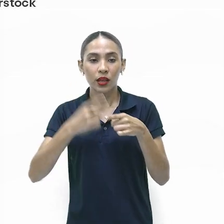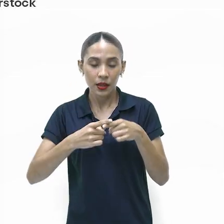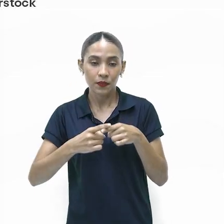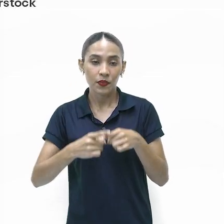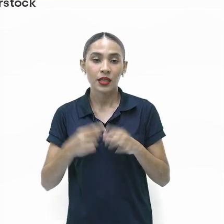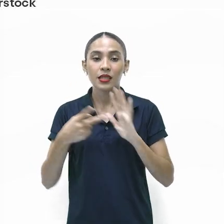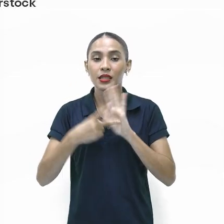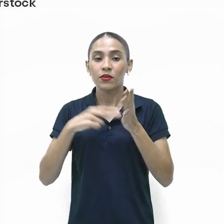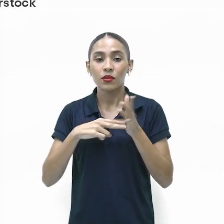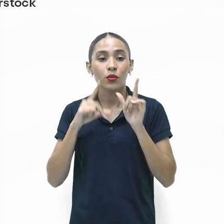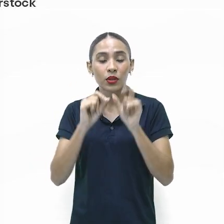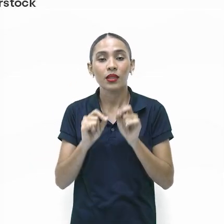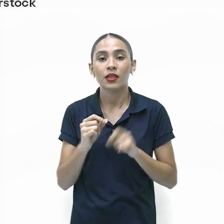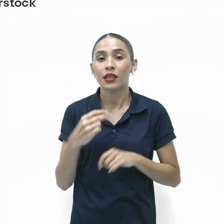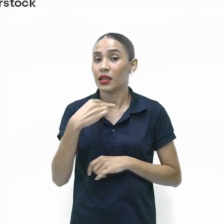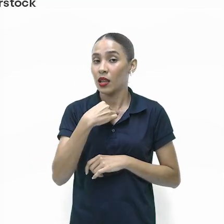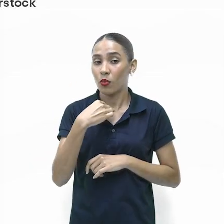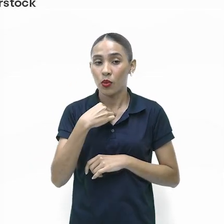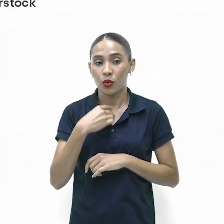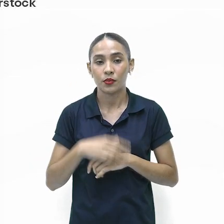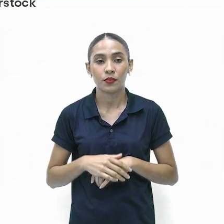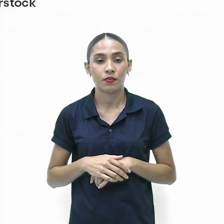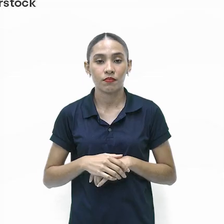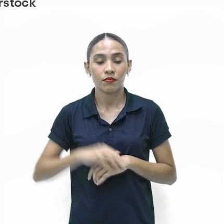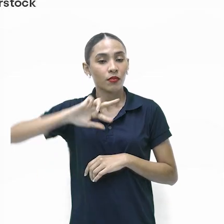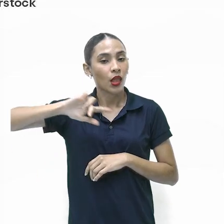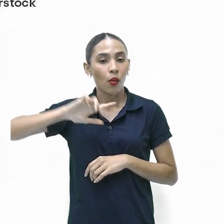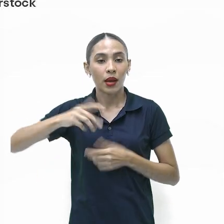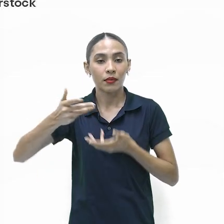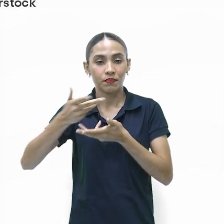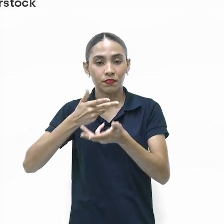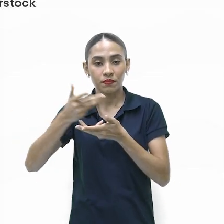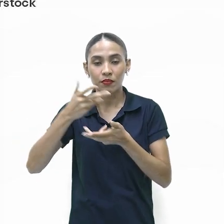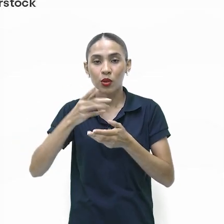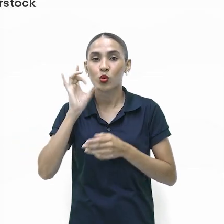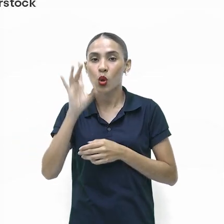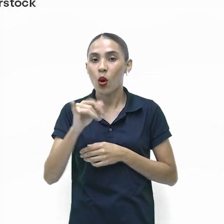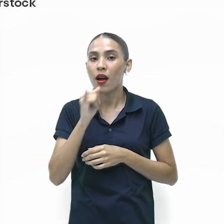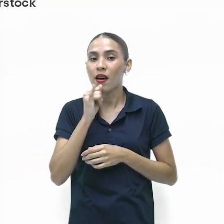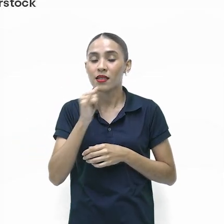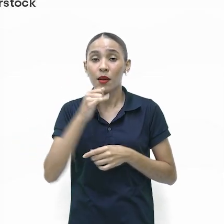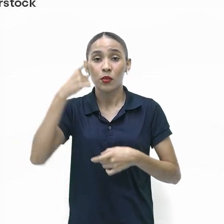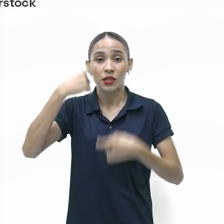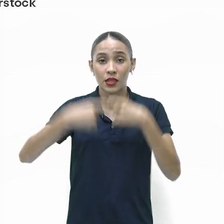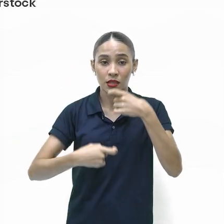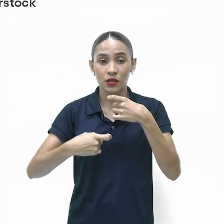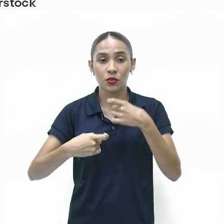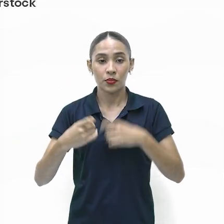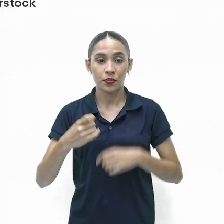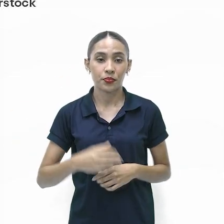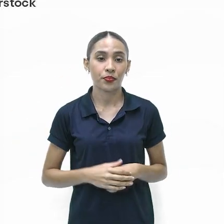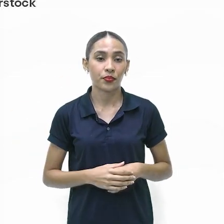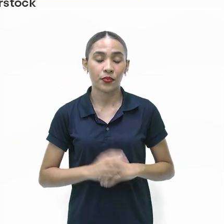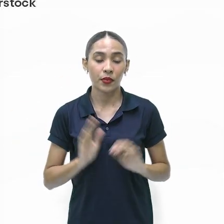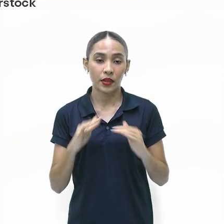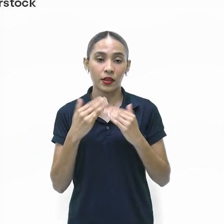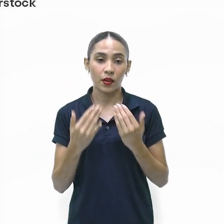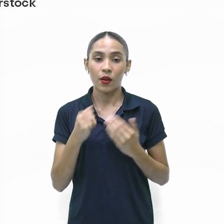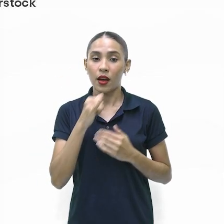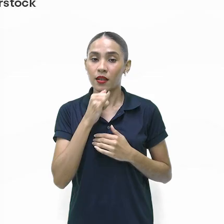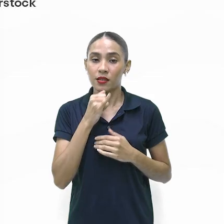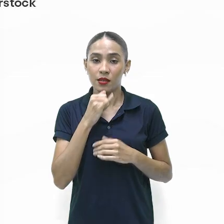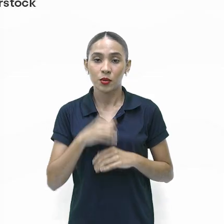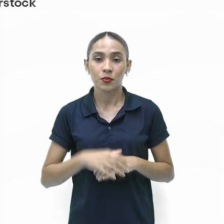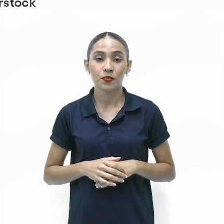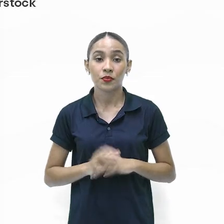Porque isso significa que ela não é transmitida somente através de ato sexual.